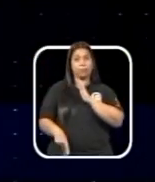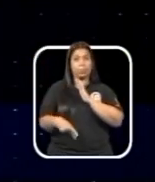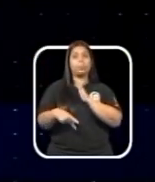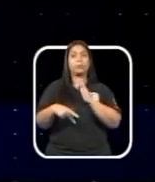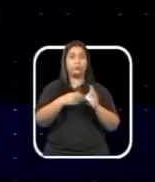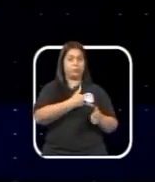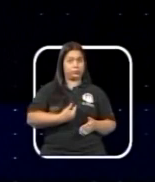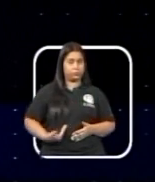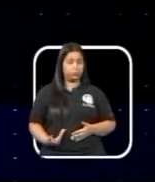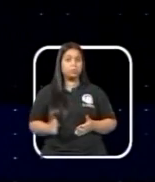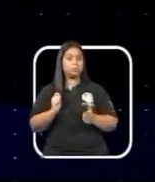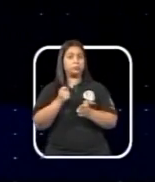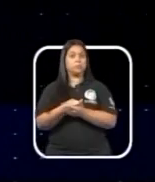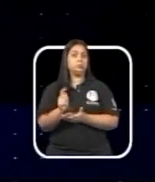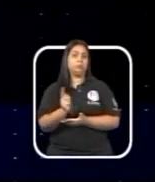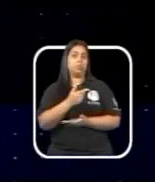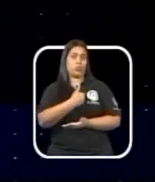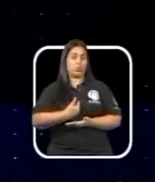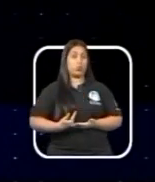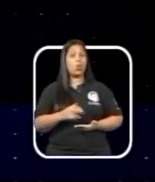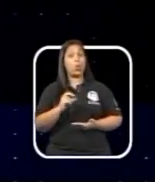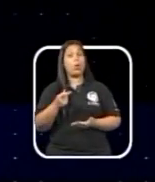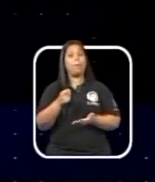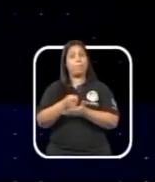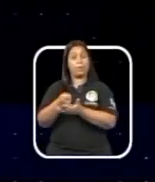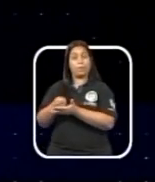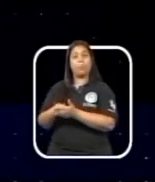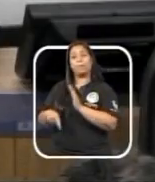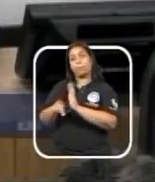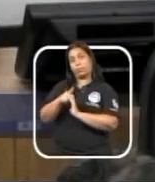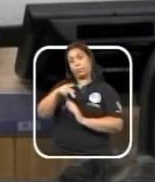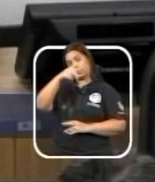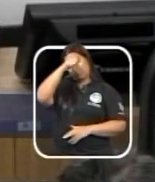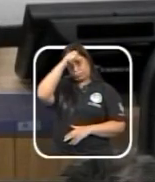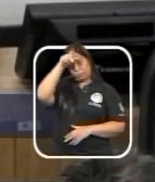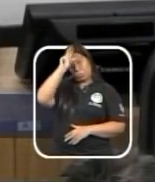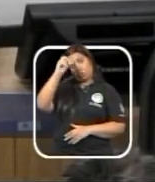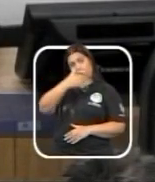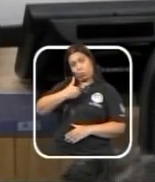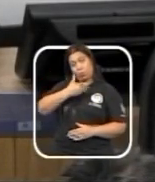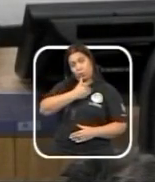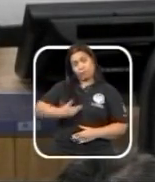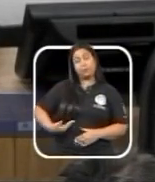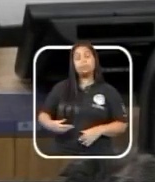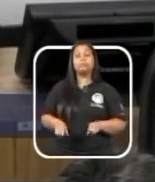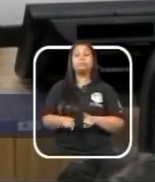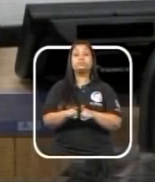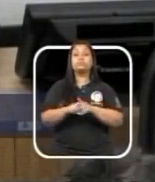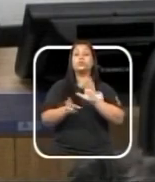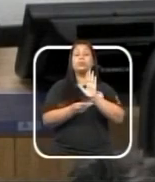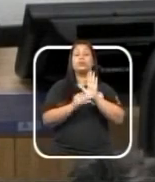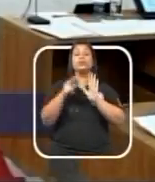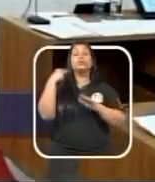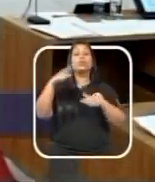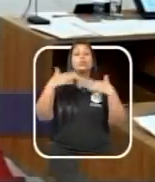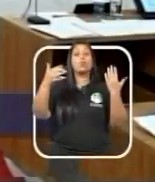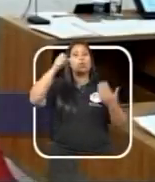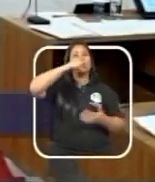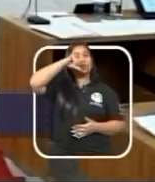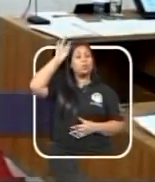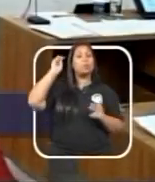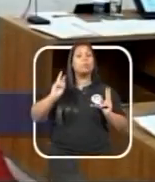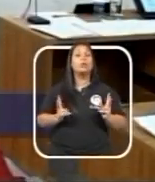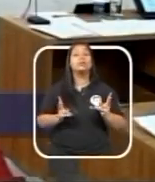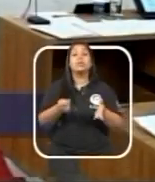populares não subsidiados pelo governo ou de financiamentos públicos. Uma emenda do vereador João Paulo Rilo mantém